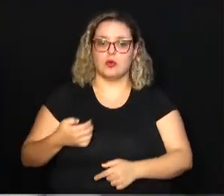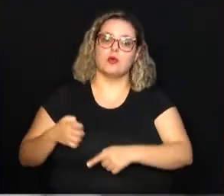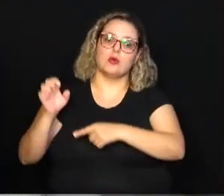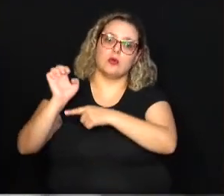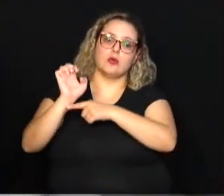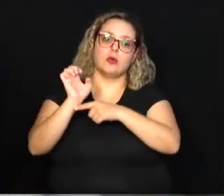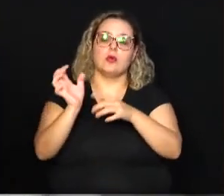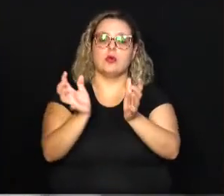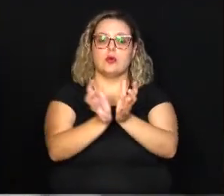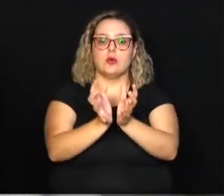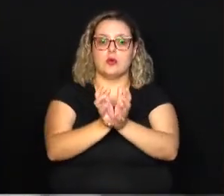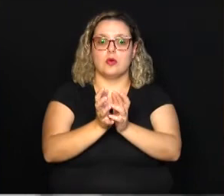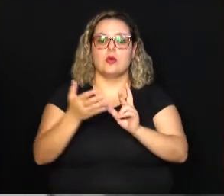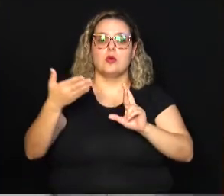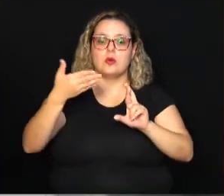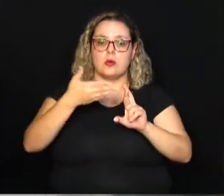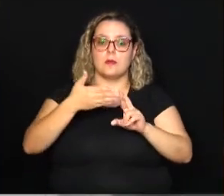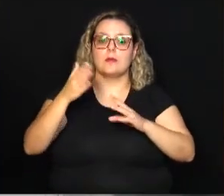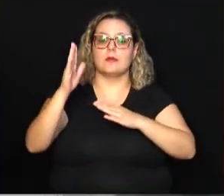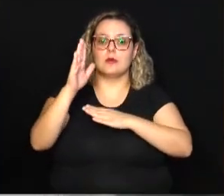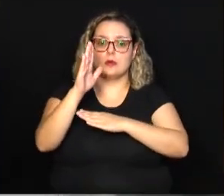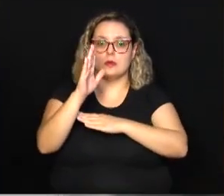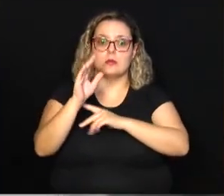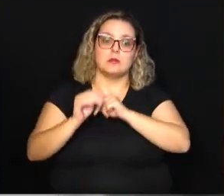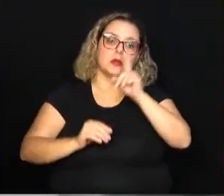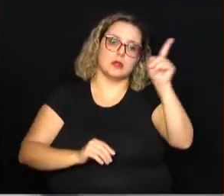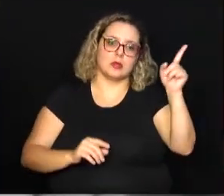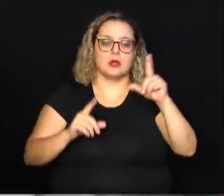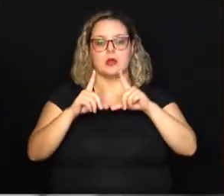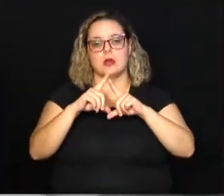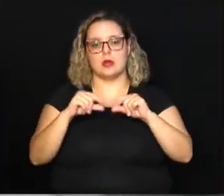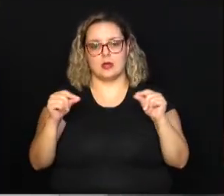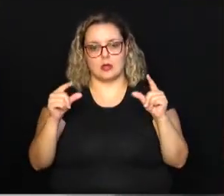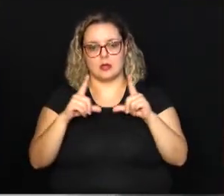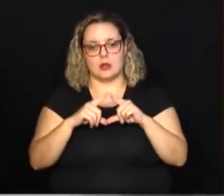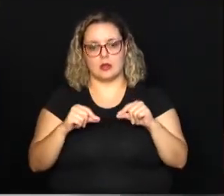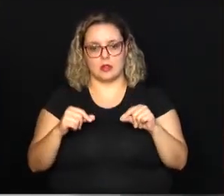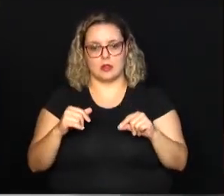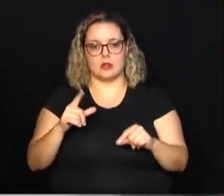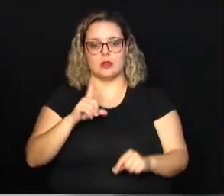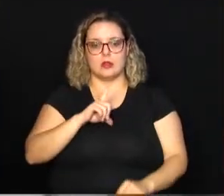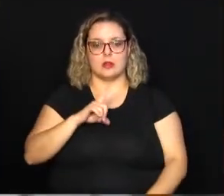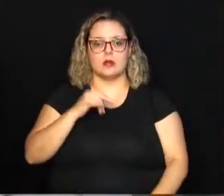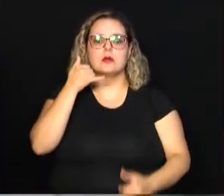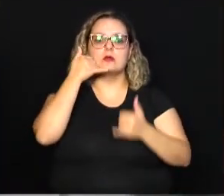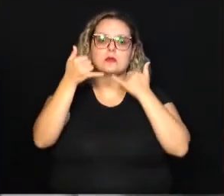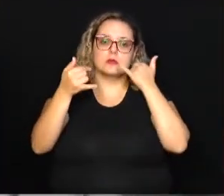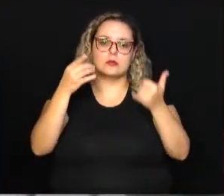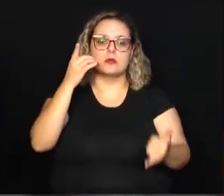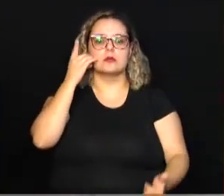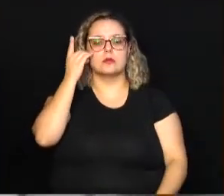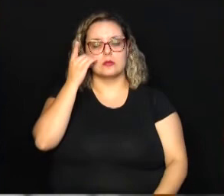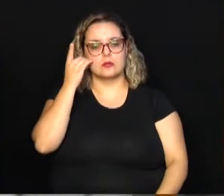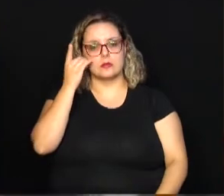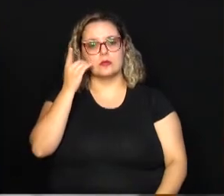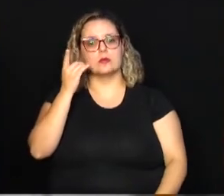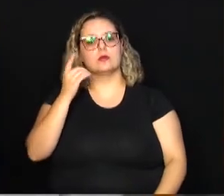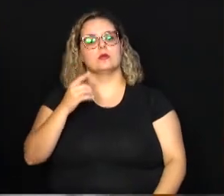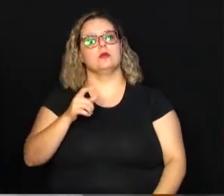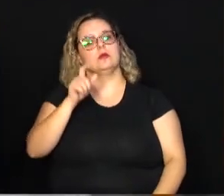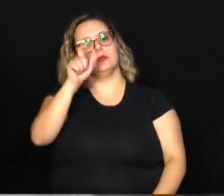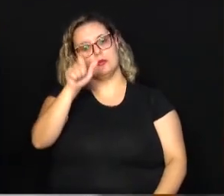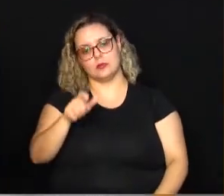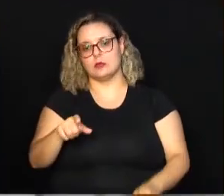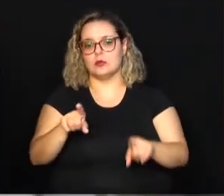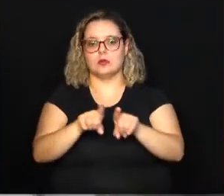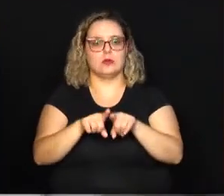de representação da Casa para ir a Brasília. Nós temos contato com os deputados em Brasília, né, tanto eu quanto o senhor, a própria